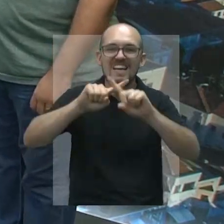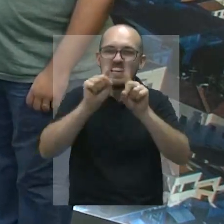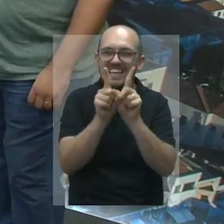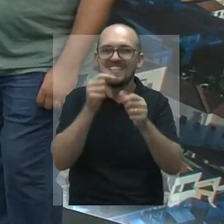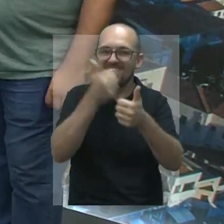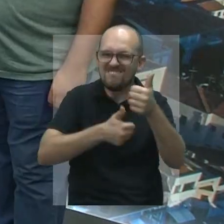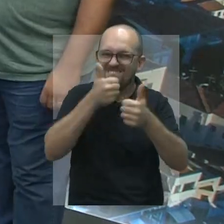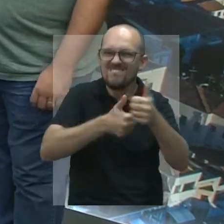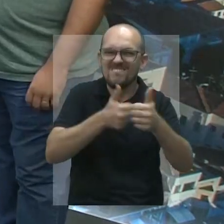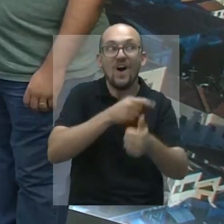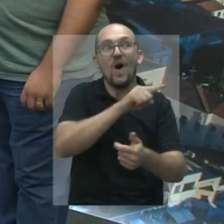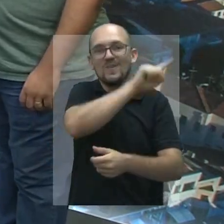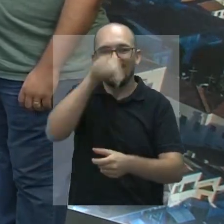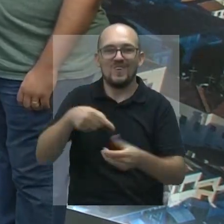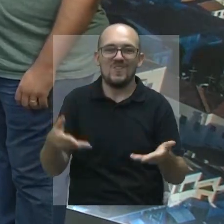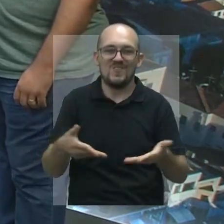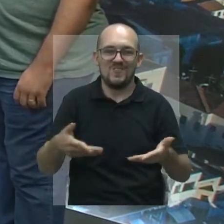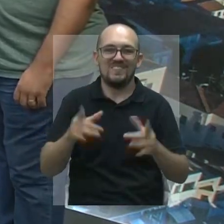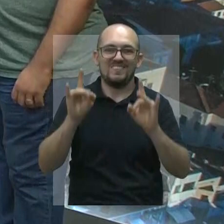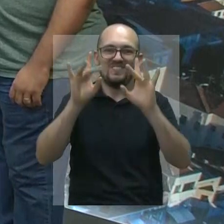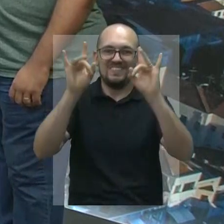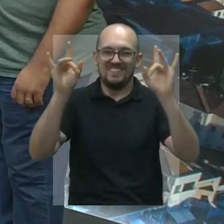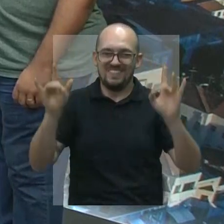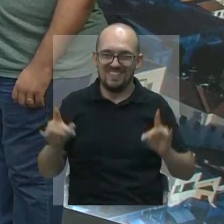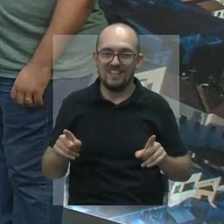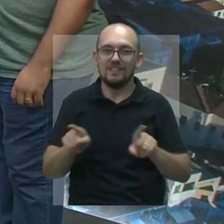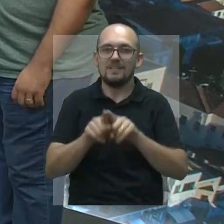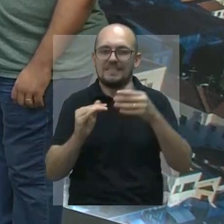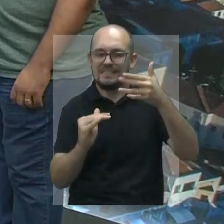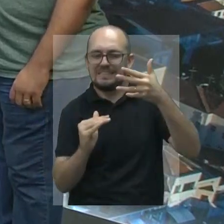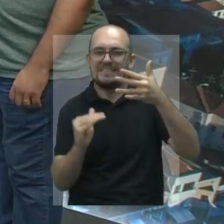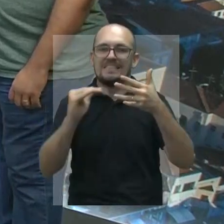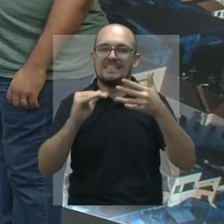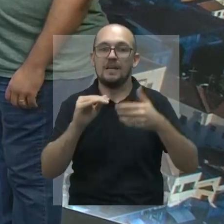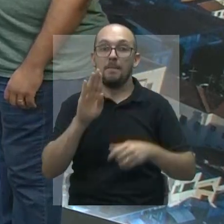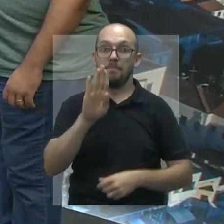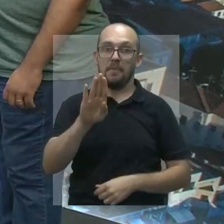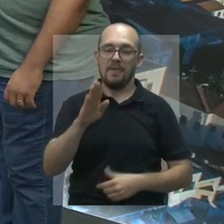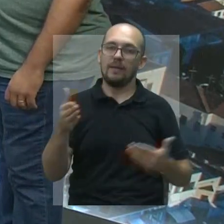a trajetória do Galo na Série B, depois também o Sub-20